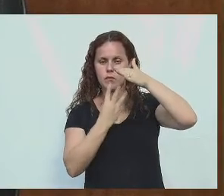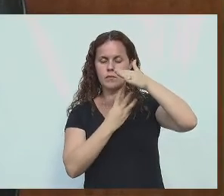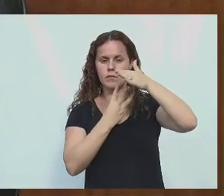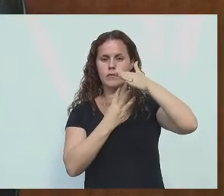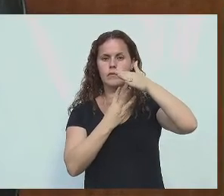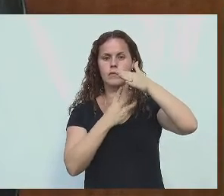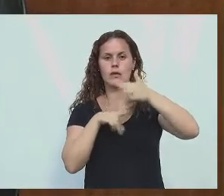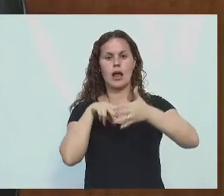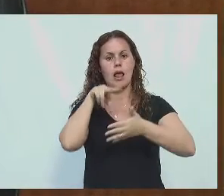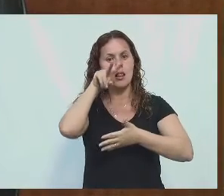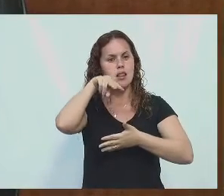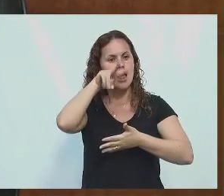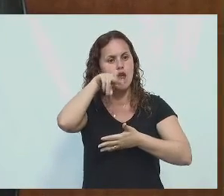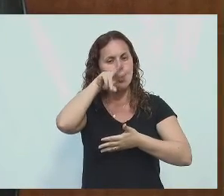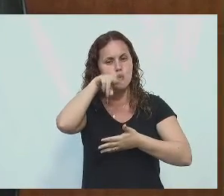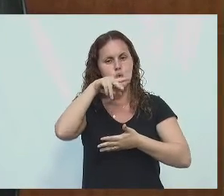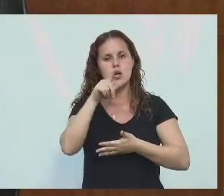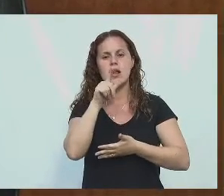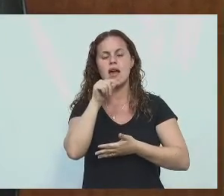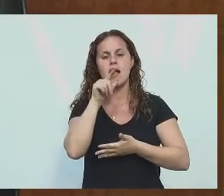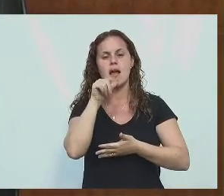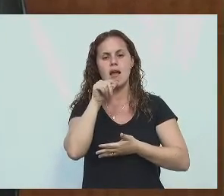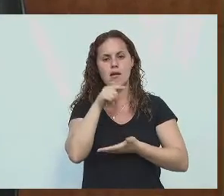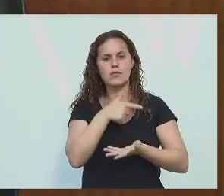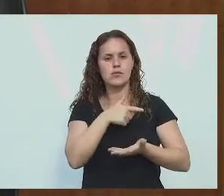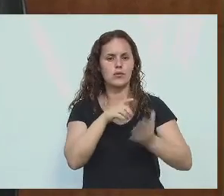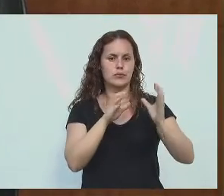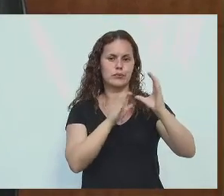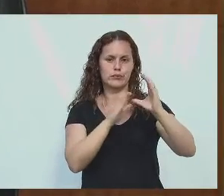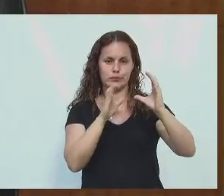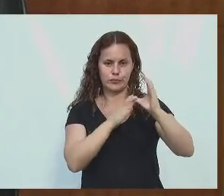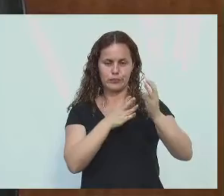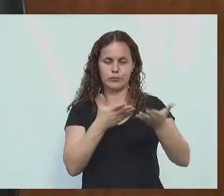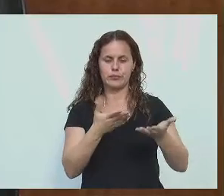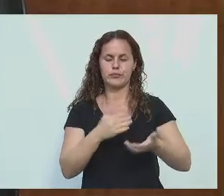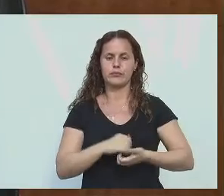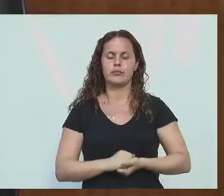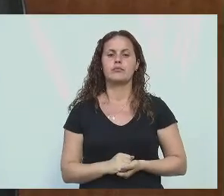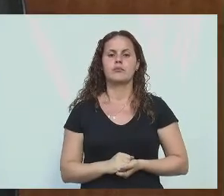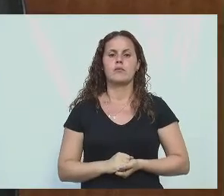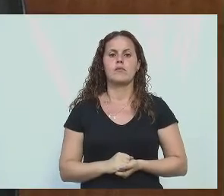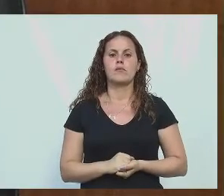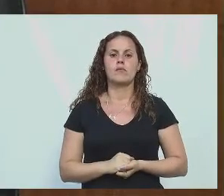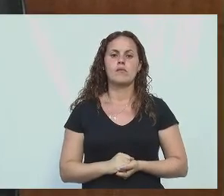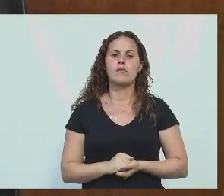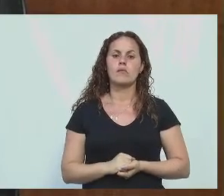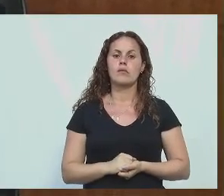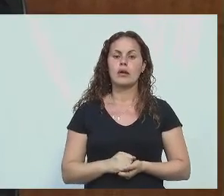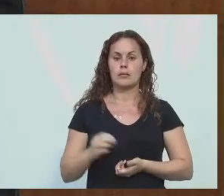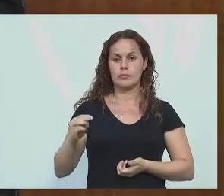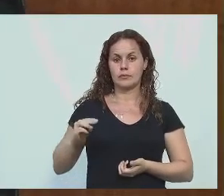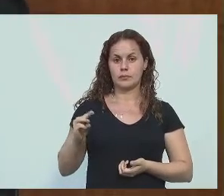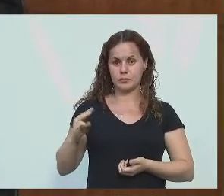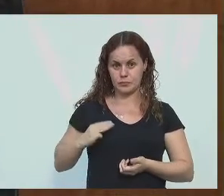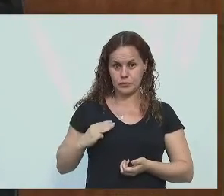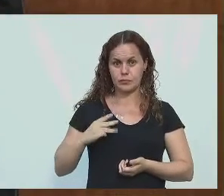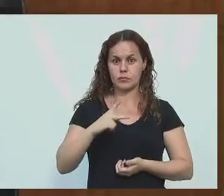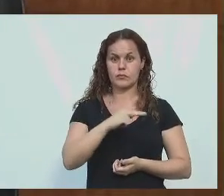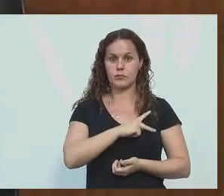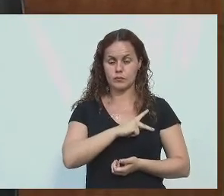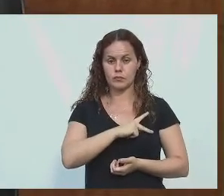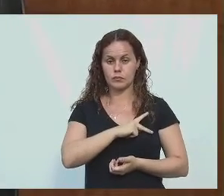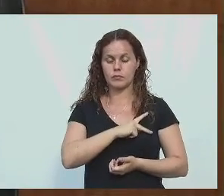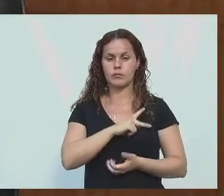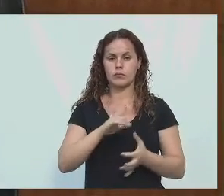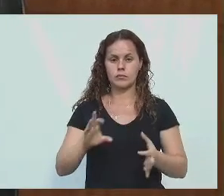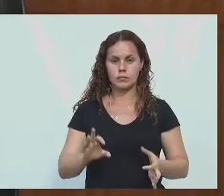leitura de hidrômetro dentro da autarquia SAAI. Então, a gente pede aqui, em forma de representação, que o Ministério Público interceda junto à